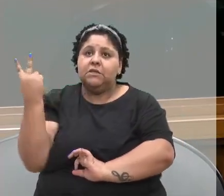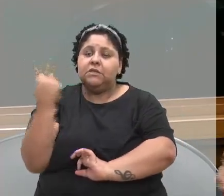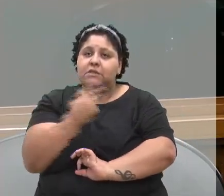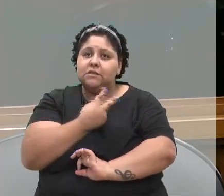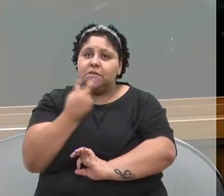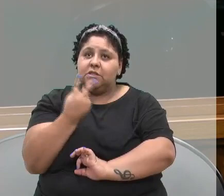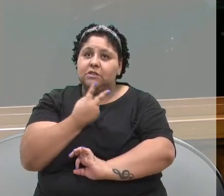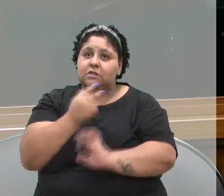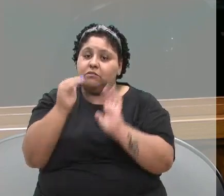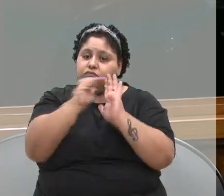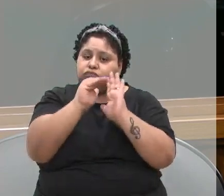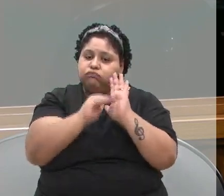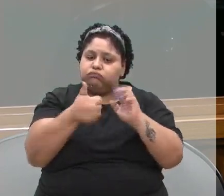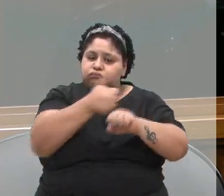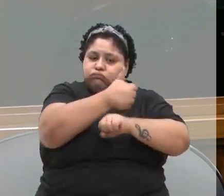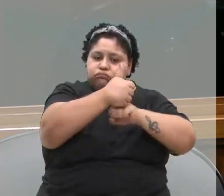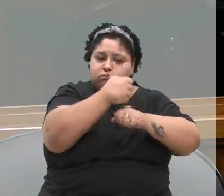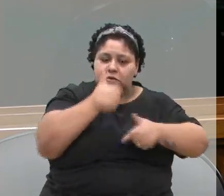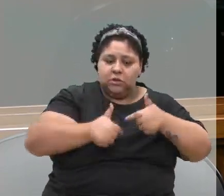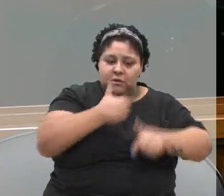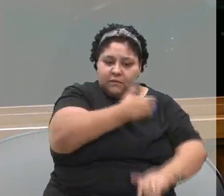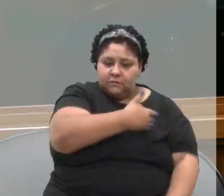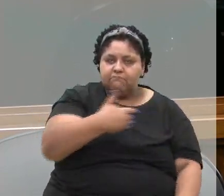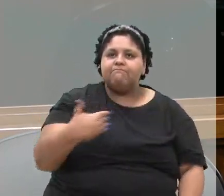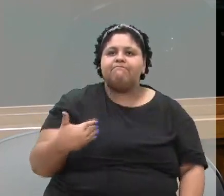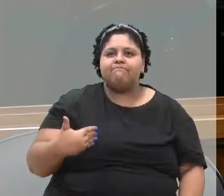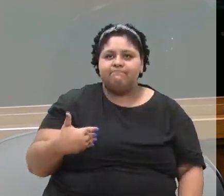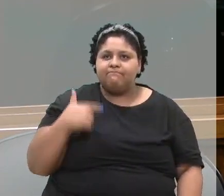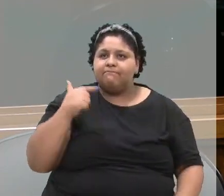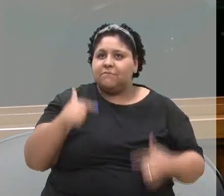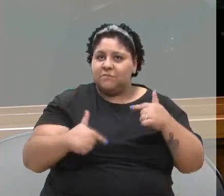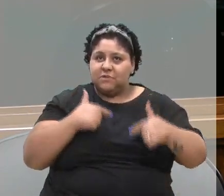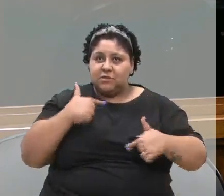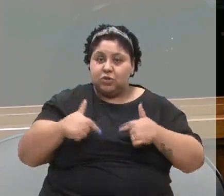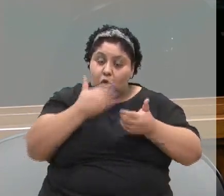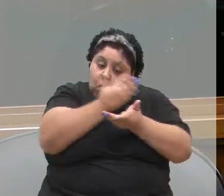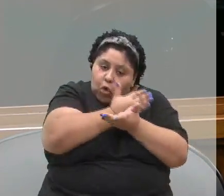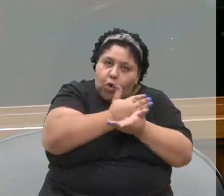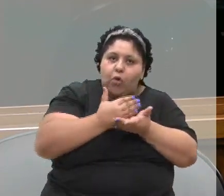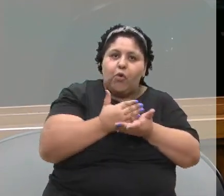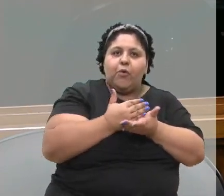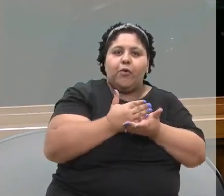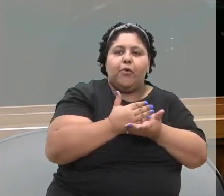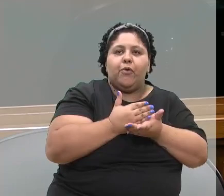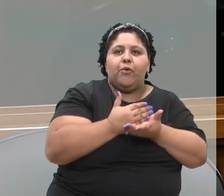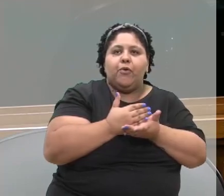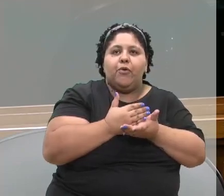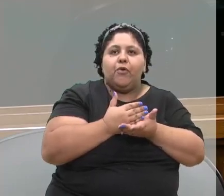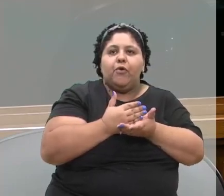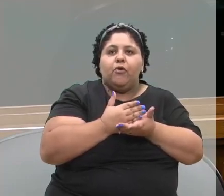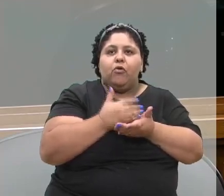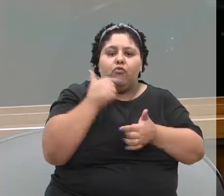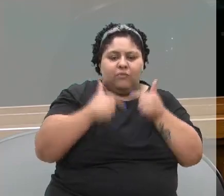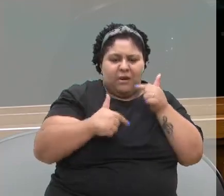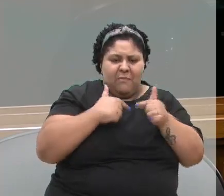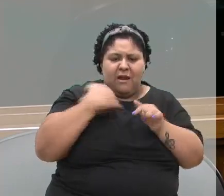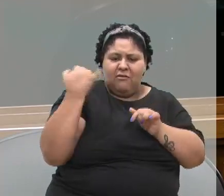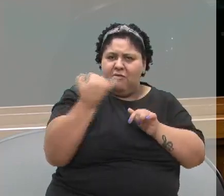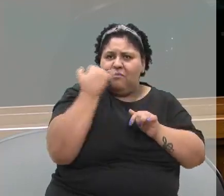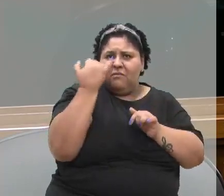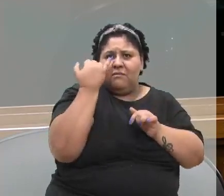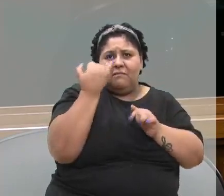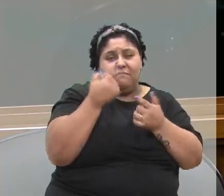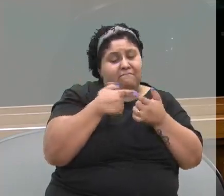duas categorias profissionais do serviço público que estão trabalhando lá na ponta e que prestam um serviço muito relevante, apesar de não